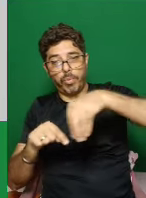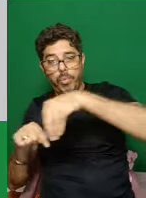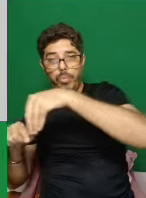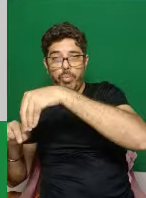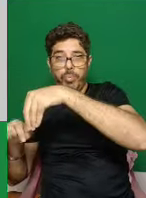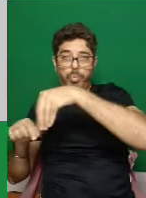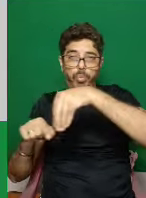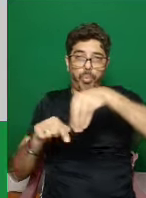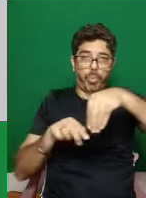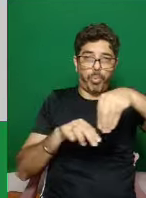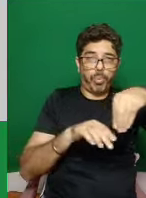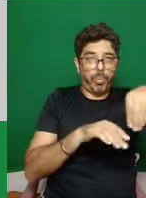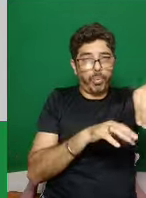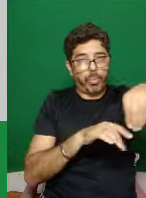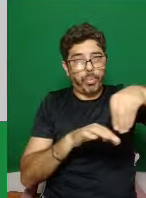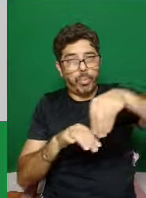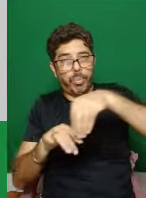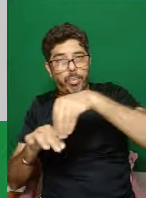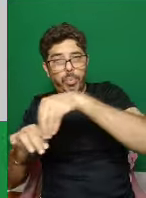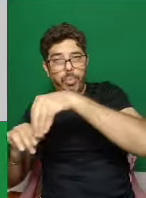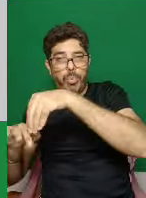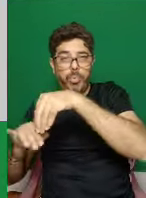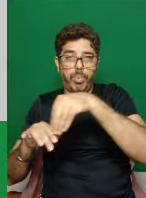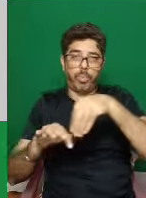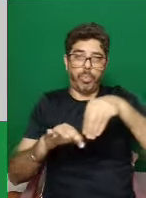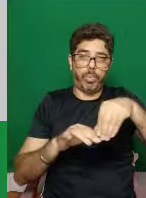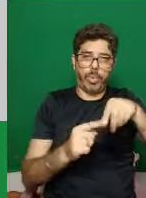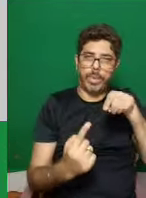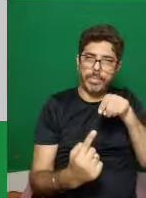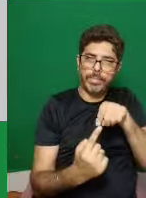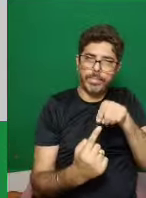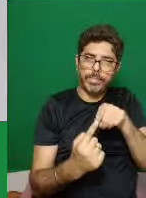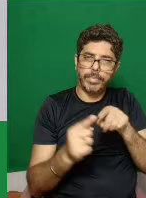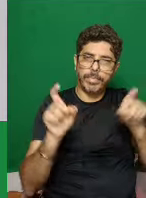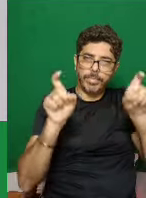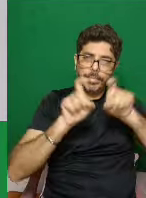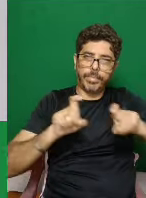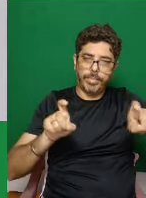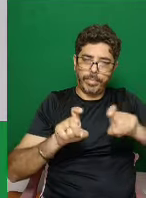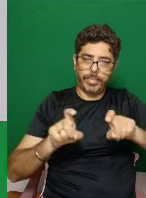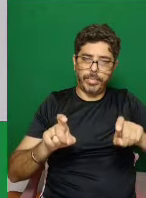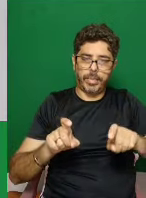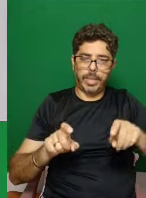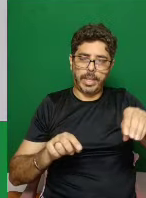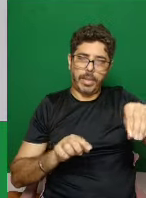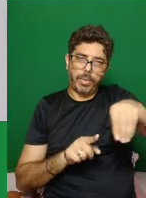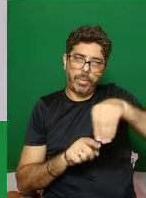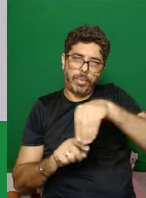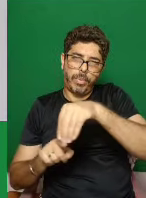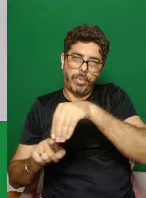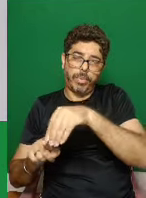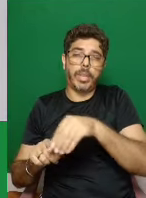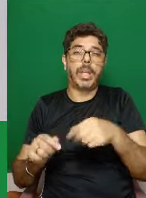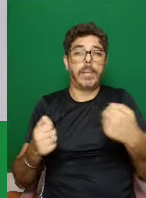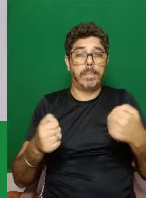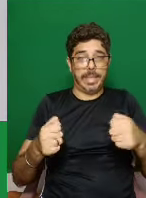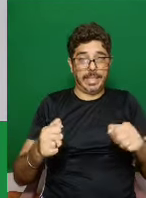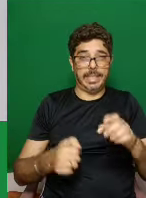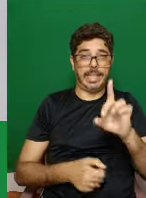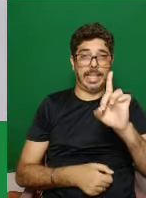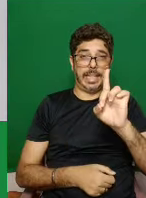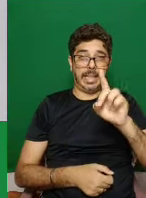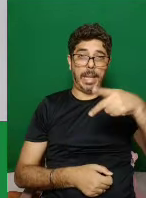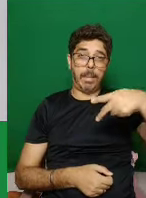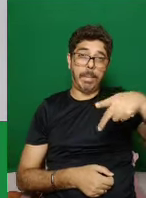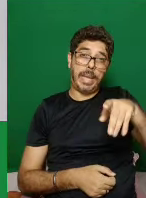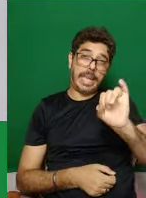papel e a cada varredura a tinta faz pontos no papel conforme a orientação do computador. A imagem final, cuja resolução é